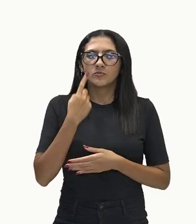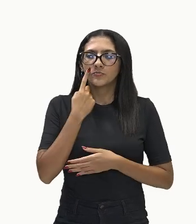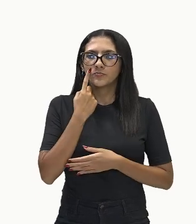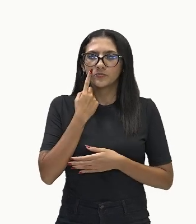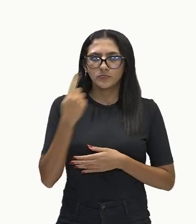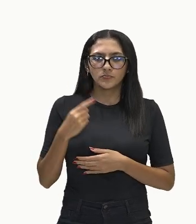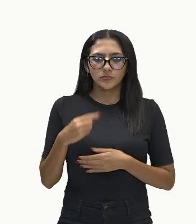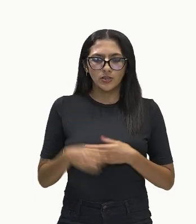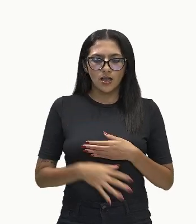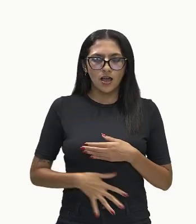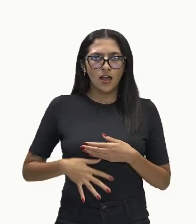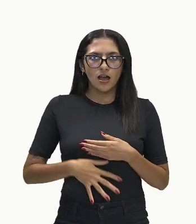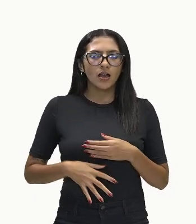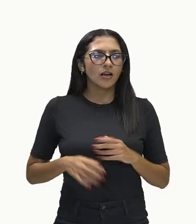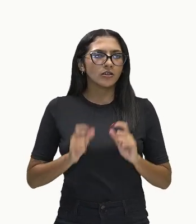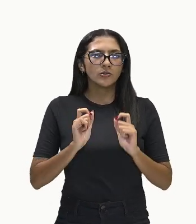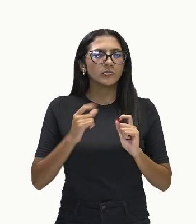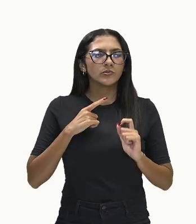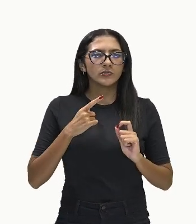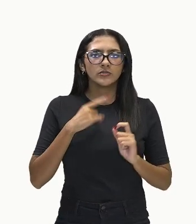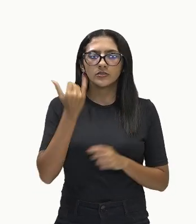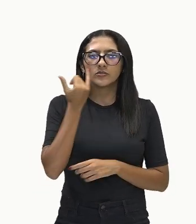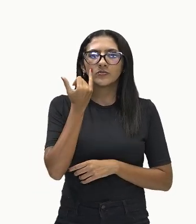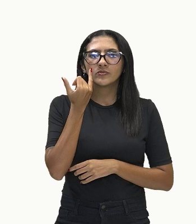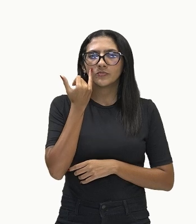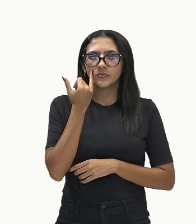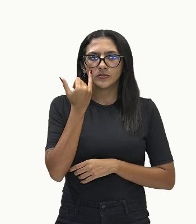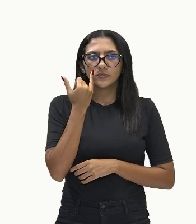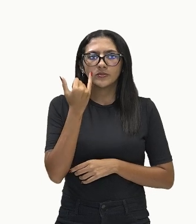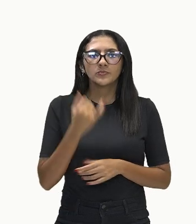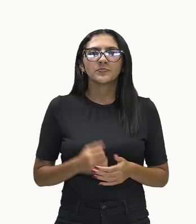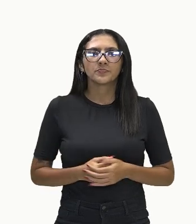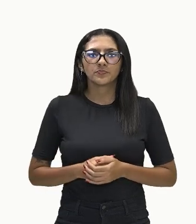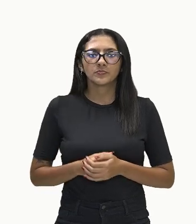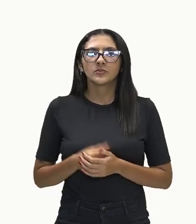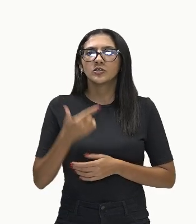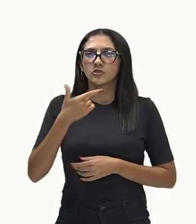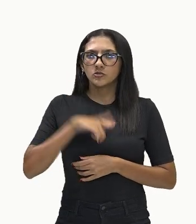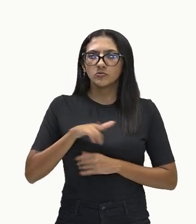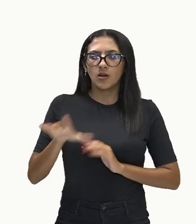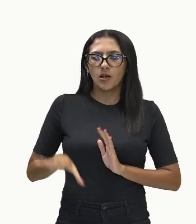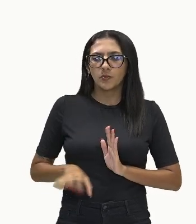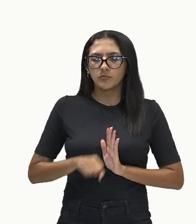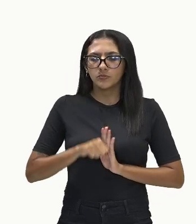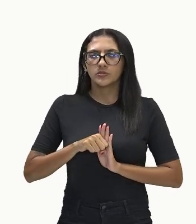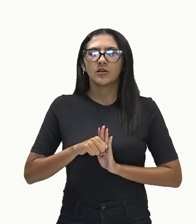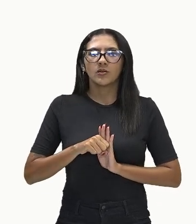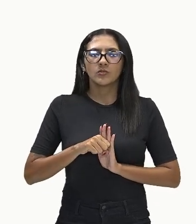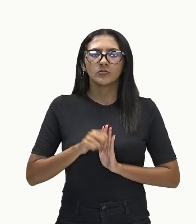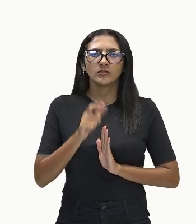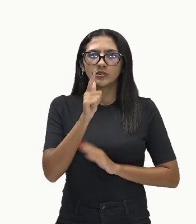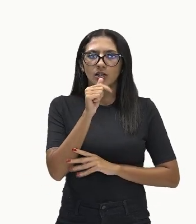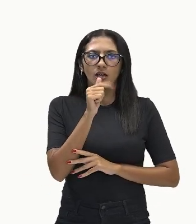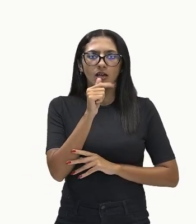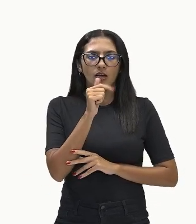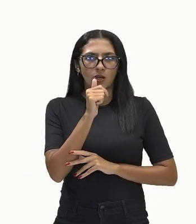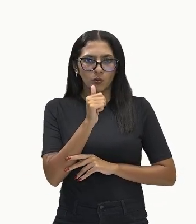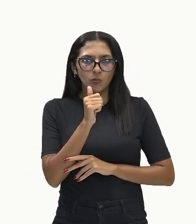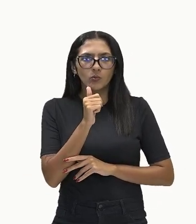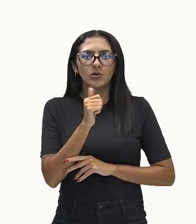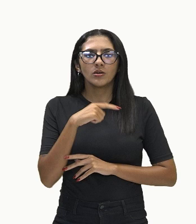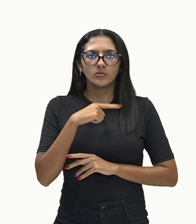órgão, o que nós vamos ter? A reabsorção da água para a formação do